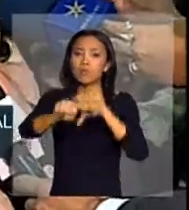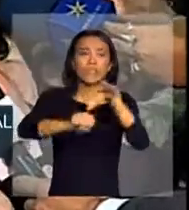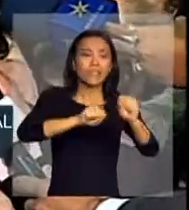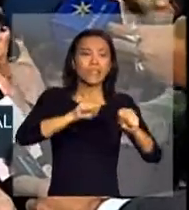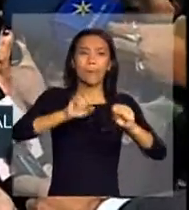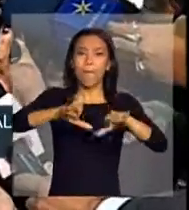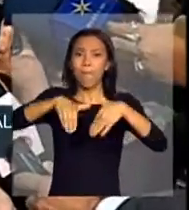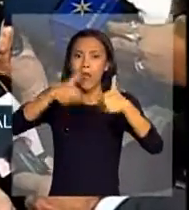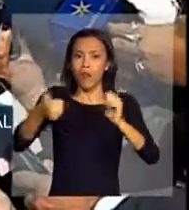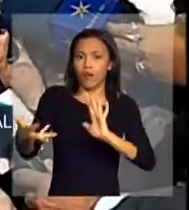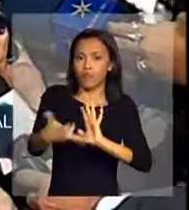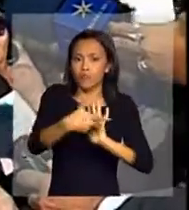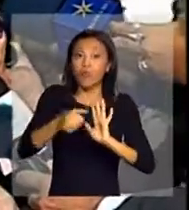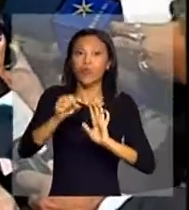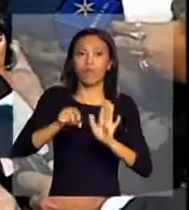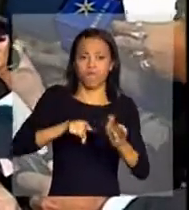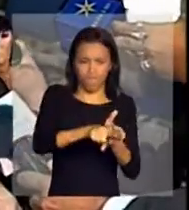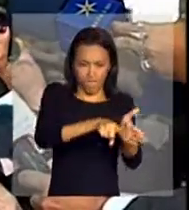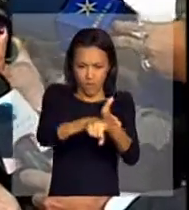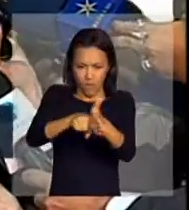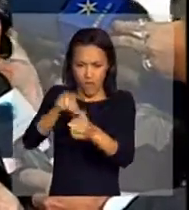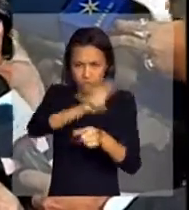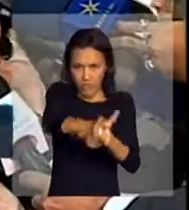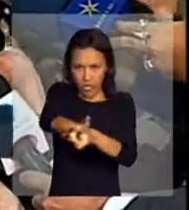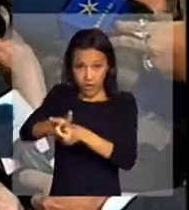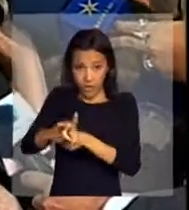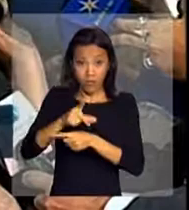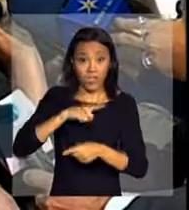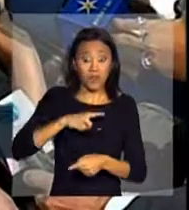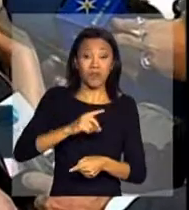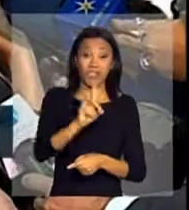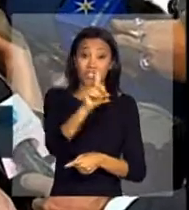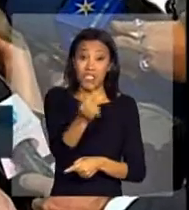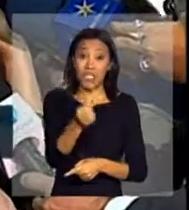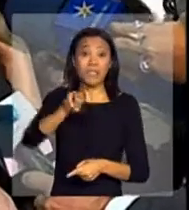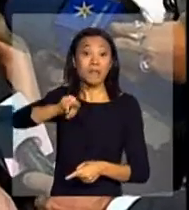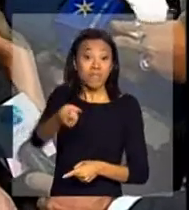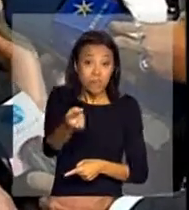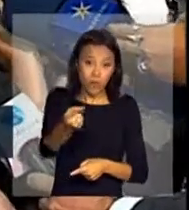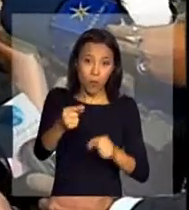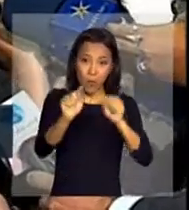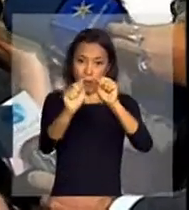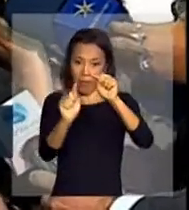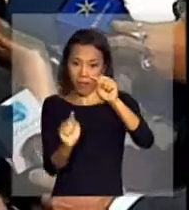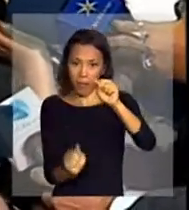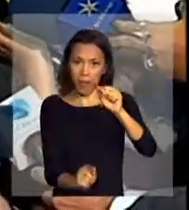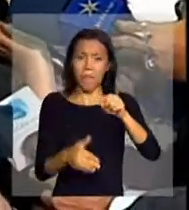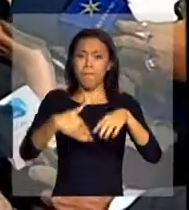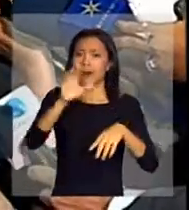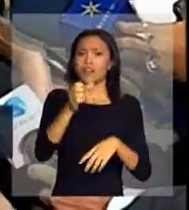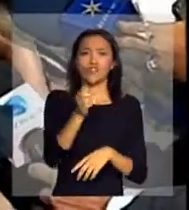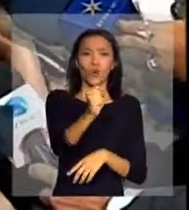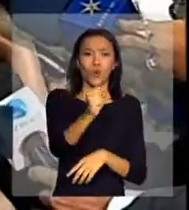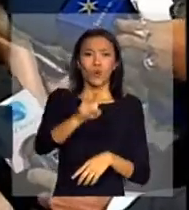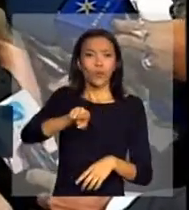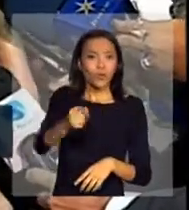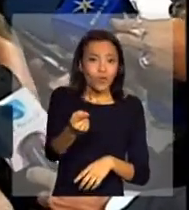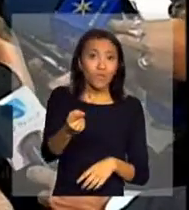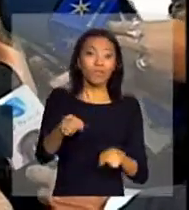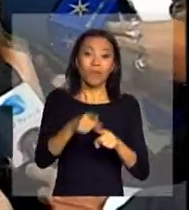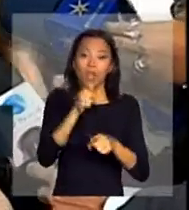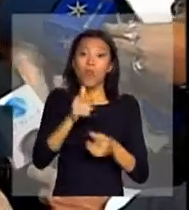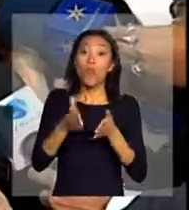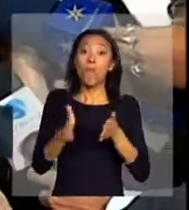melhorar e aperfeiçoar a fiscalização. Nós temos 16 mil quilômetros de fronteira seca, temos mais de 8 mil quilômetros de fronteira